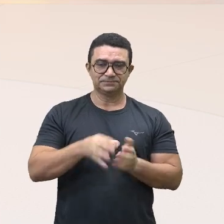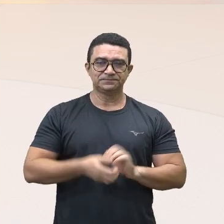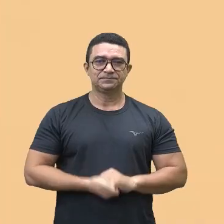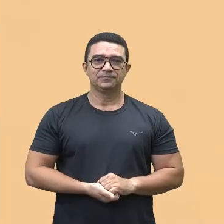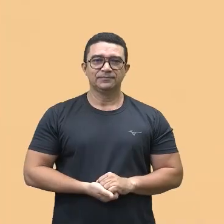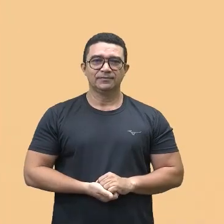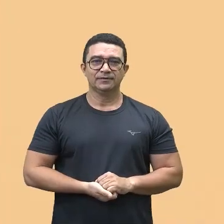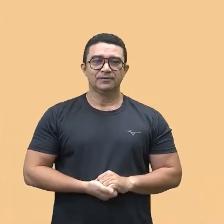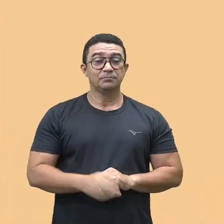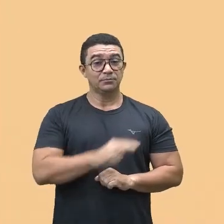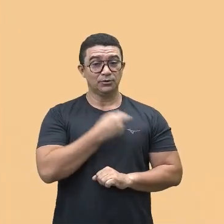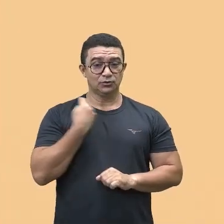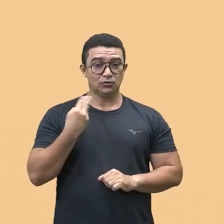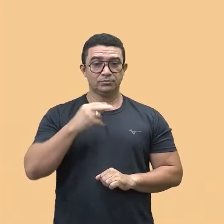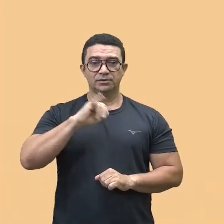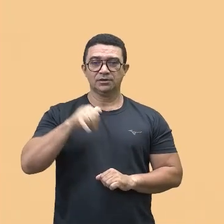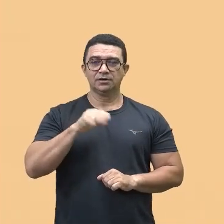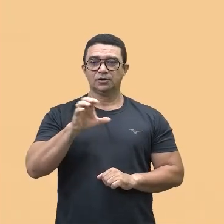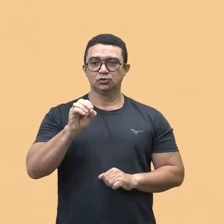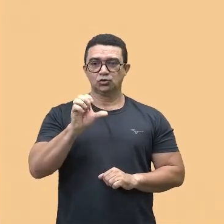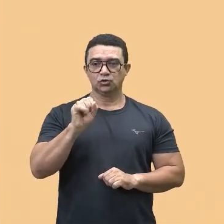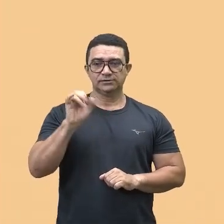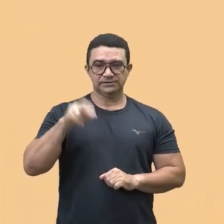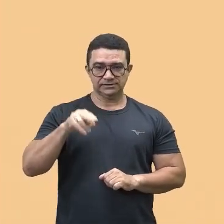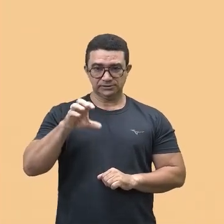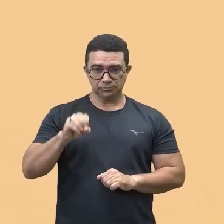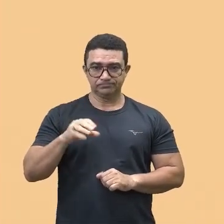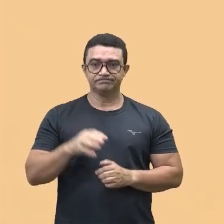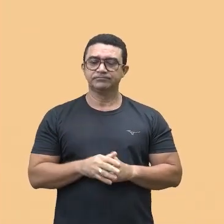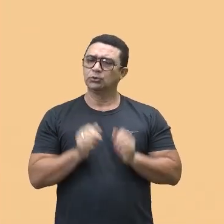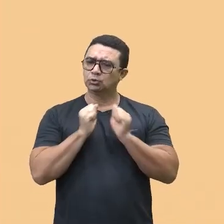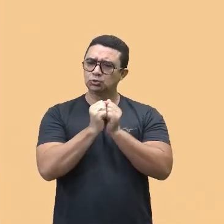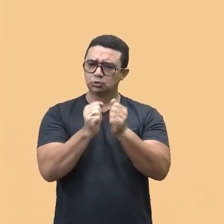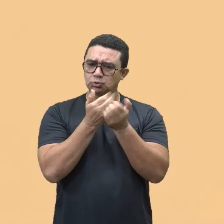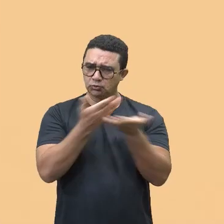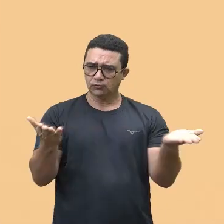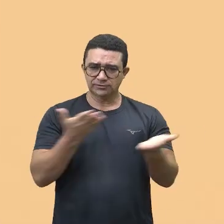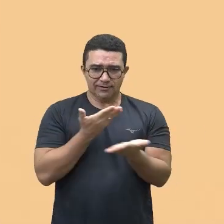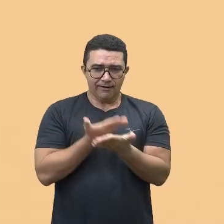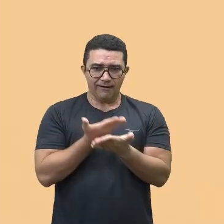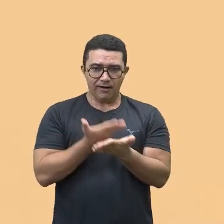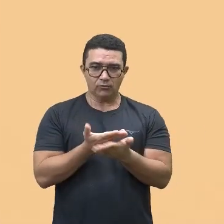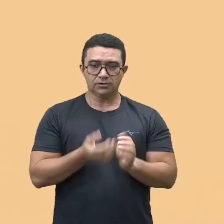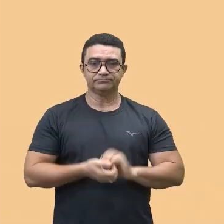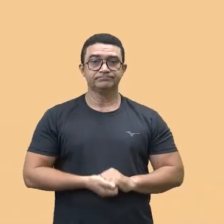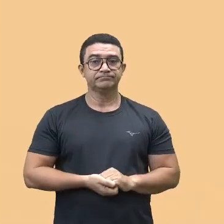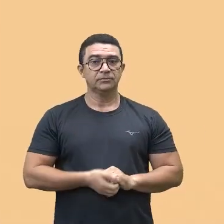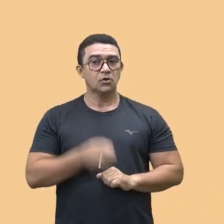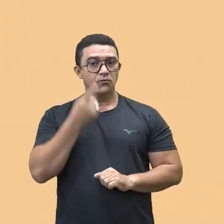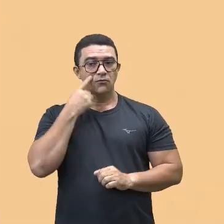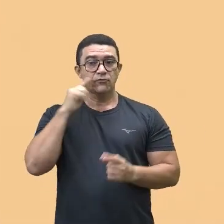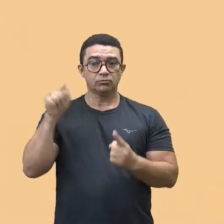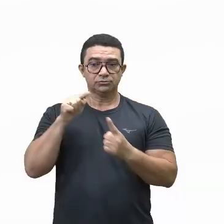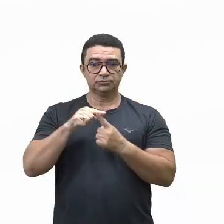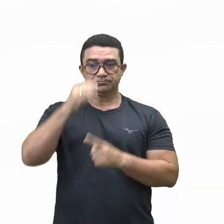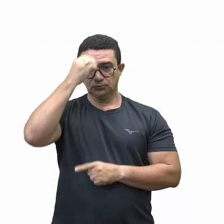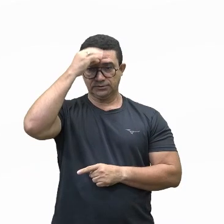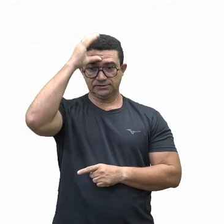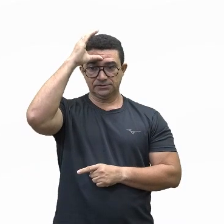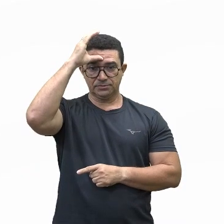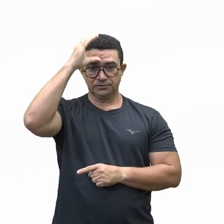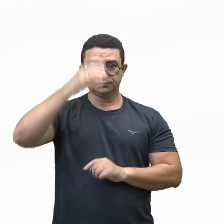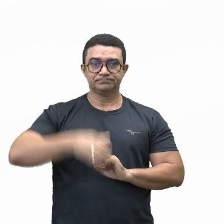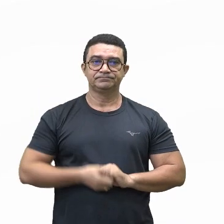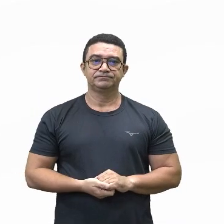Amazonas. Eu sou o professor Josino Malagueta e vou acompanhar vocês nesta aula. Vamos agora ver o objeto de conhecimento da